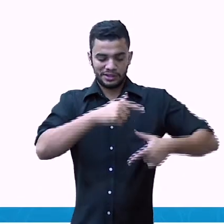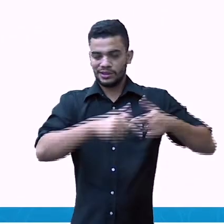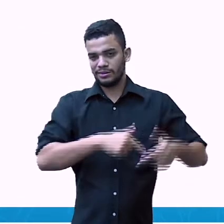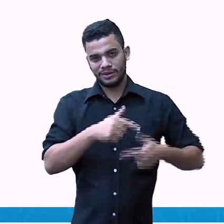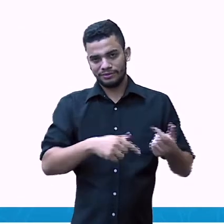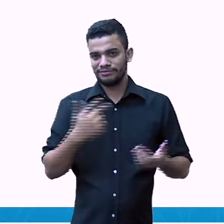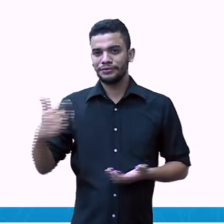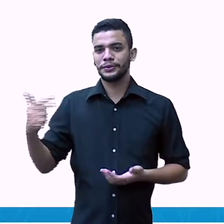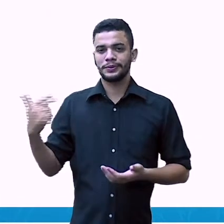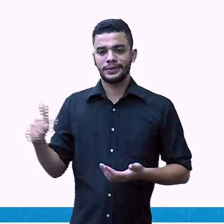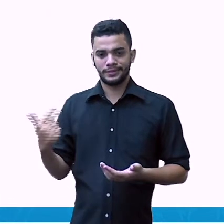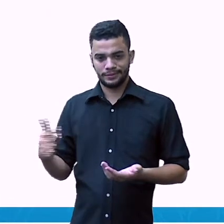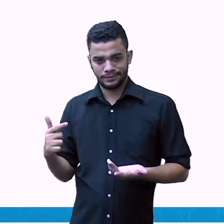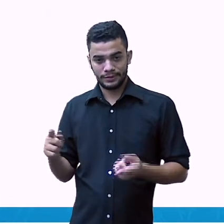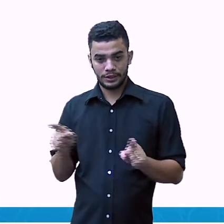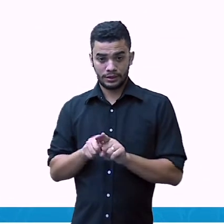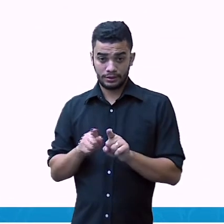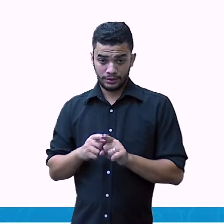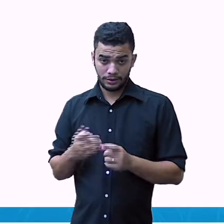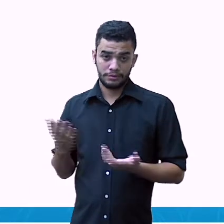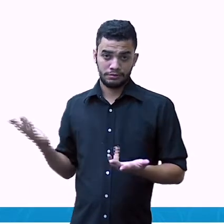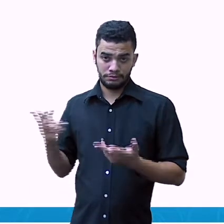tem um lugar fixo, tá?